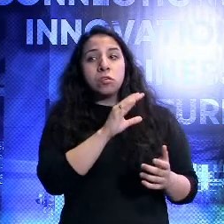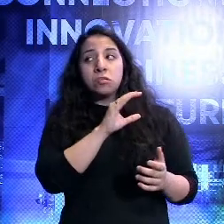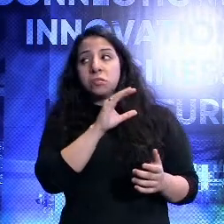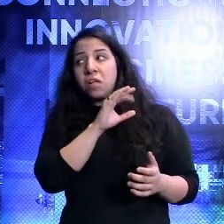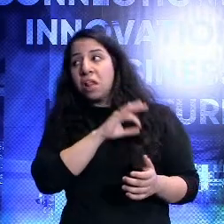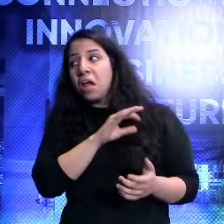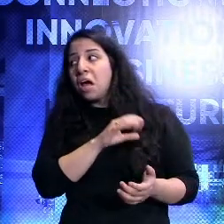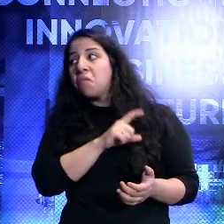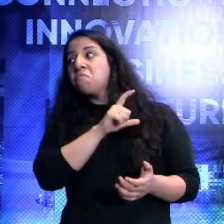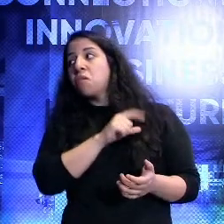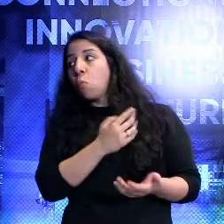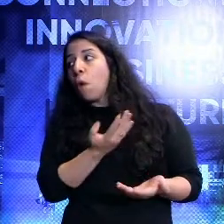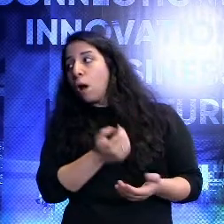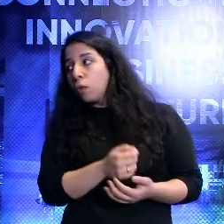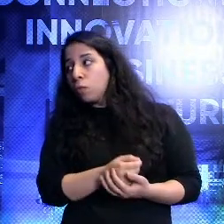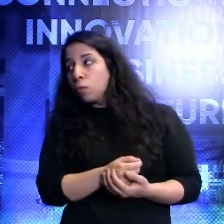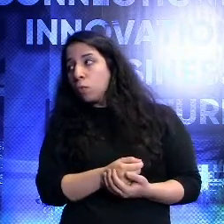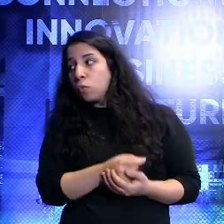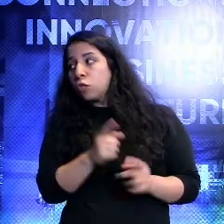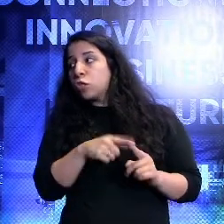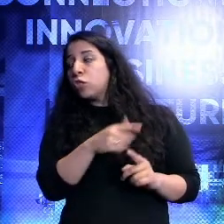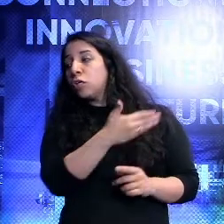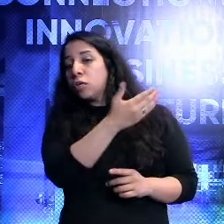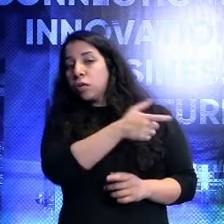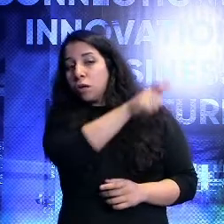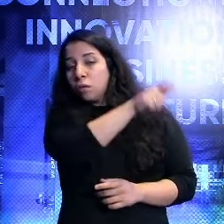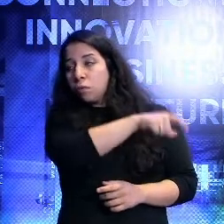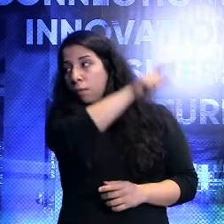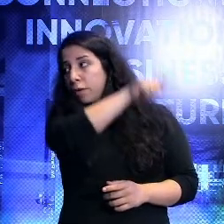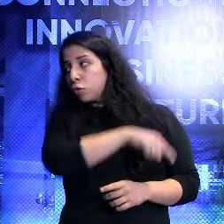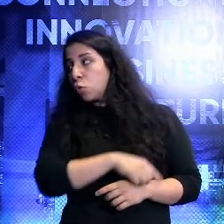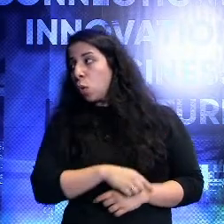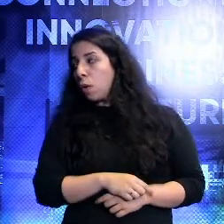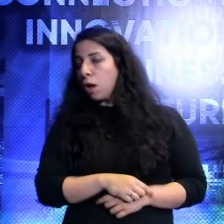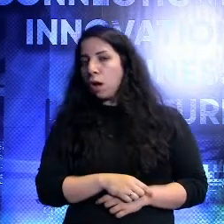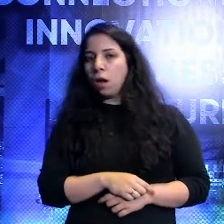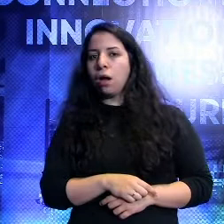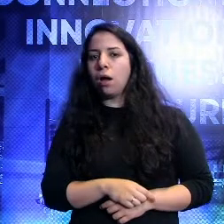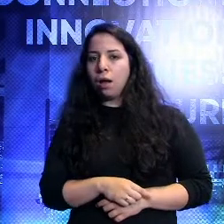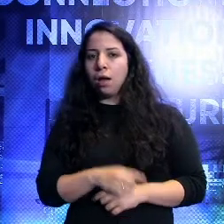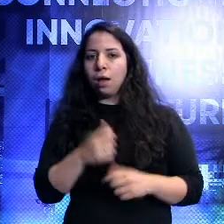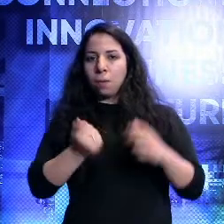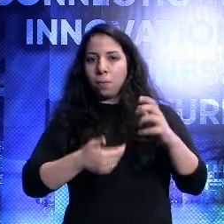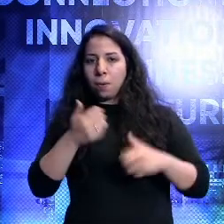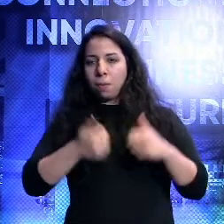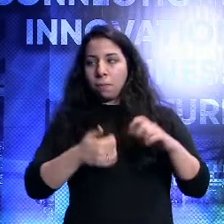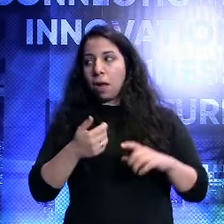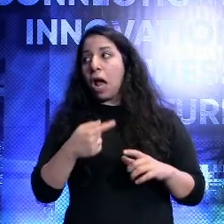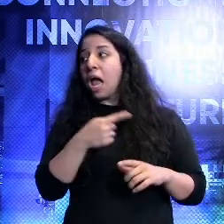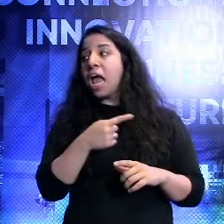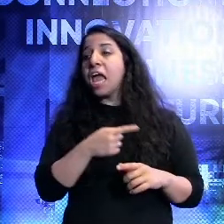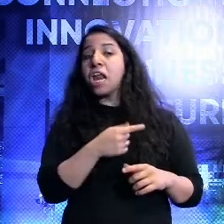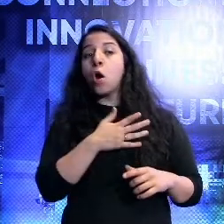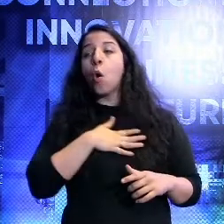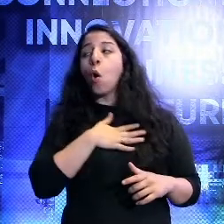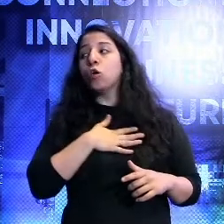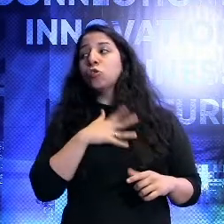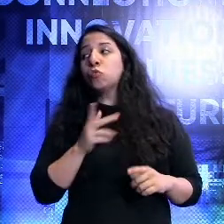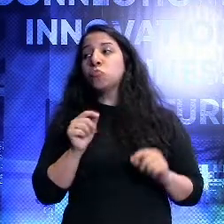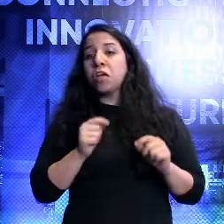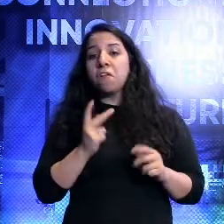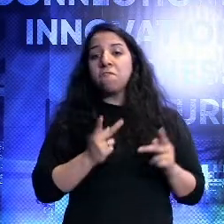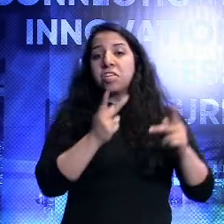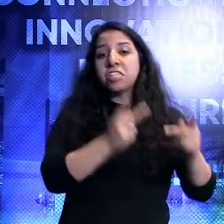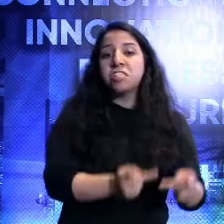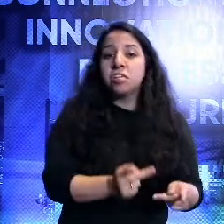variáveis comportamentais, que vão dizer que tipo de produto ele consome, que tipo de conteúdo ele visita, quanto tempo ele fica na minha